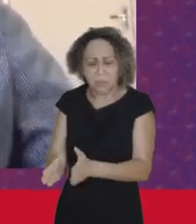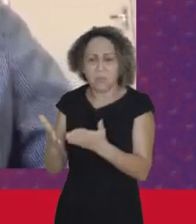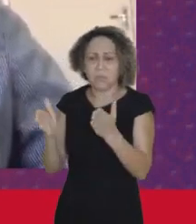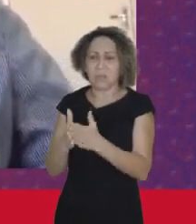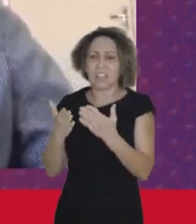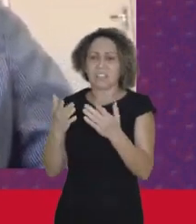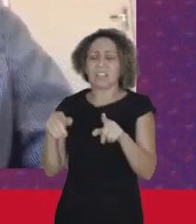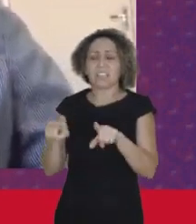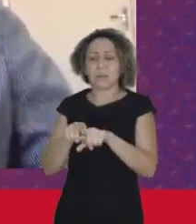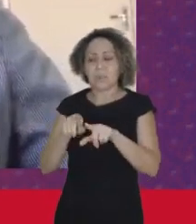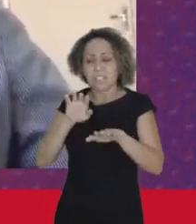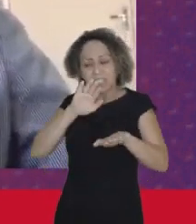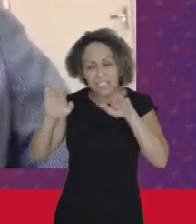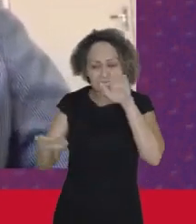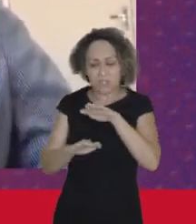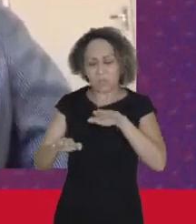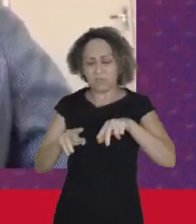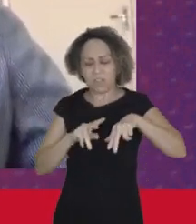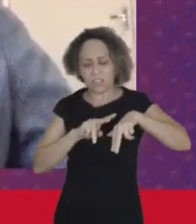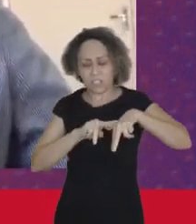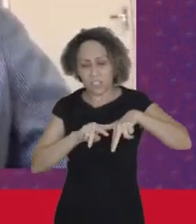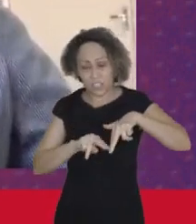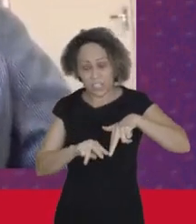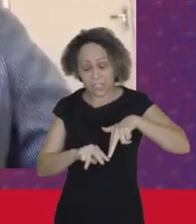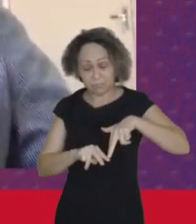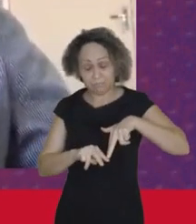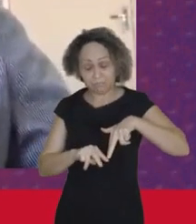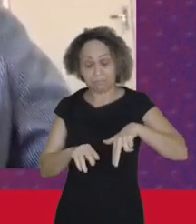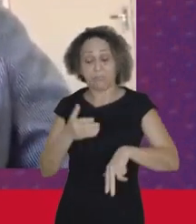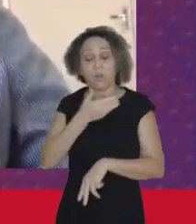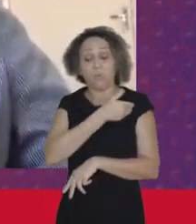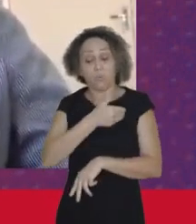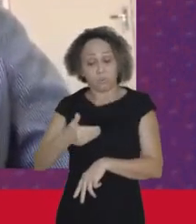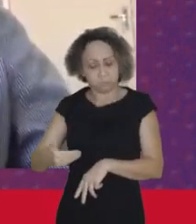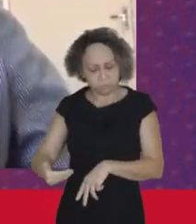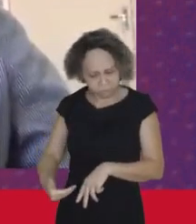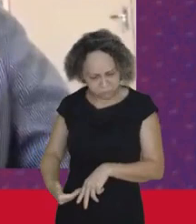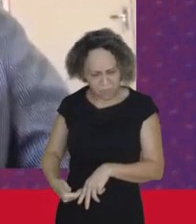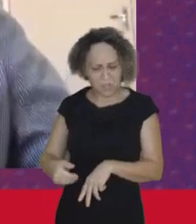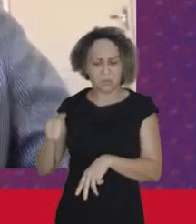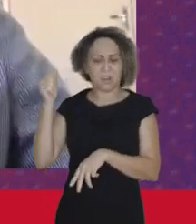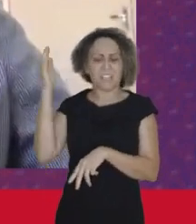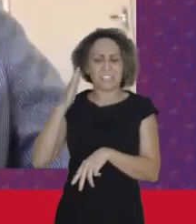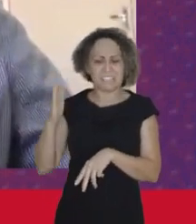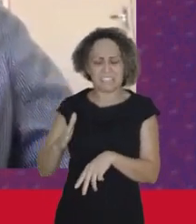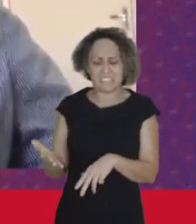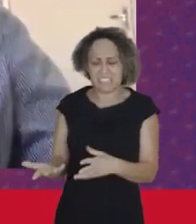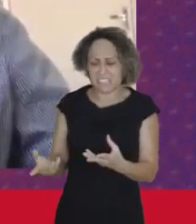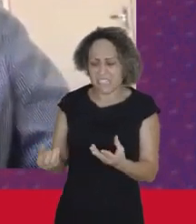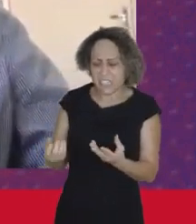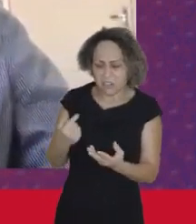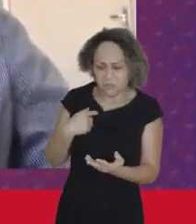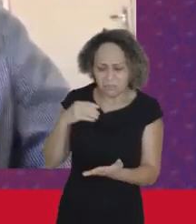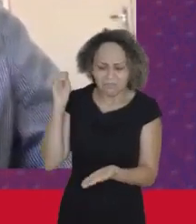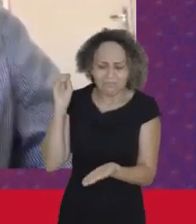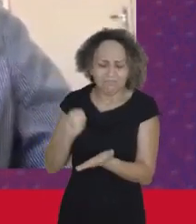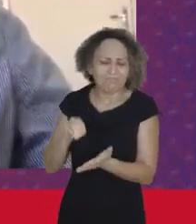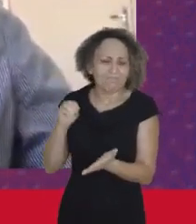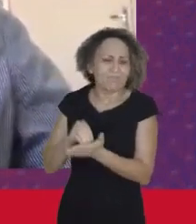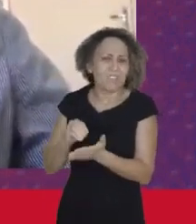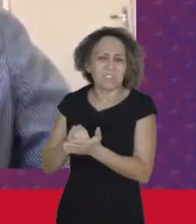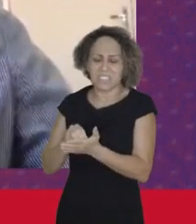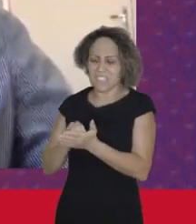desmonte do sistema único de assistência social, do